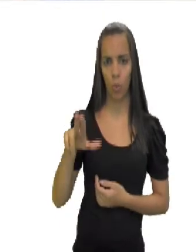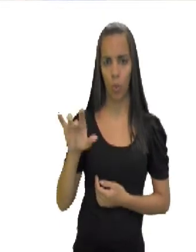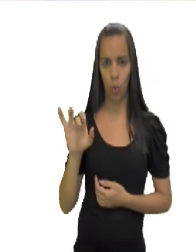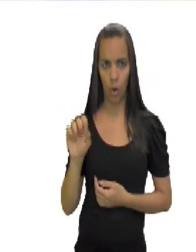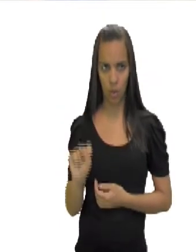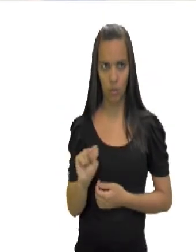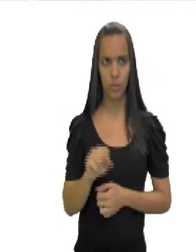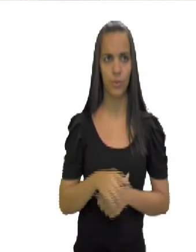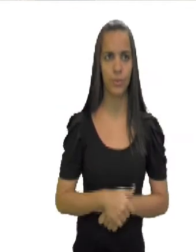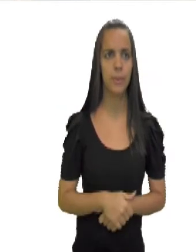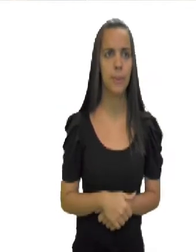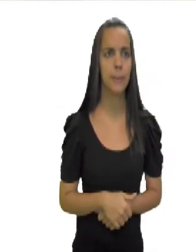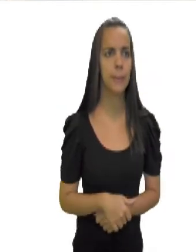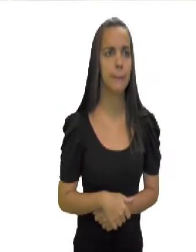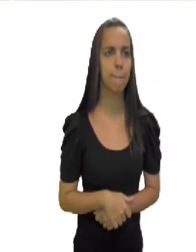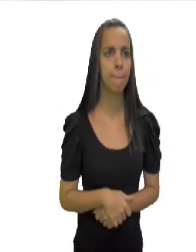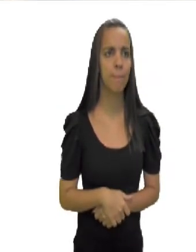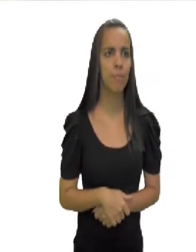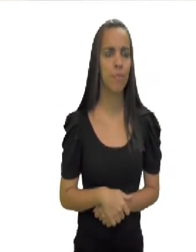grosso.